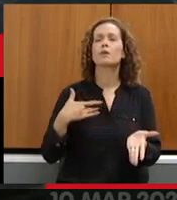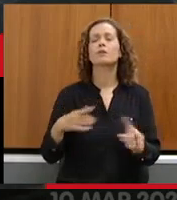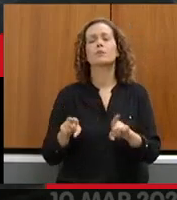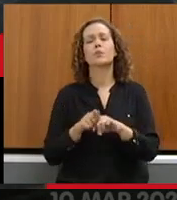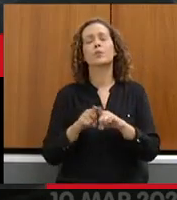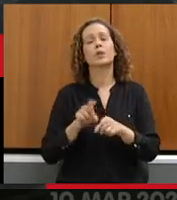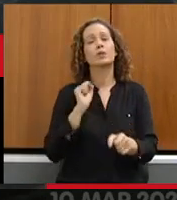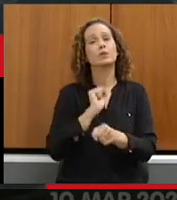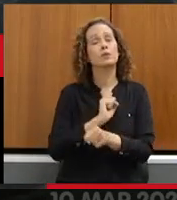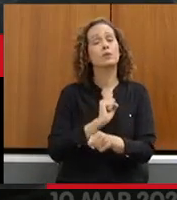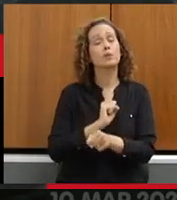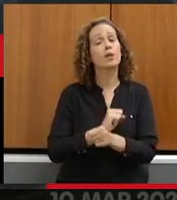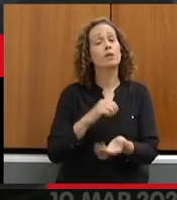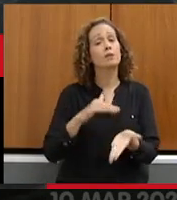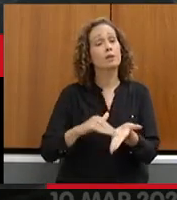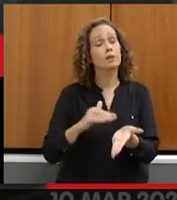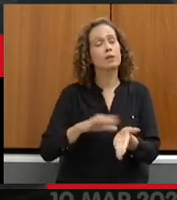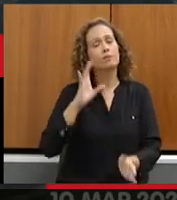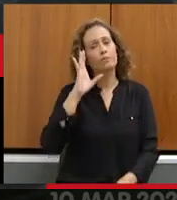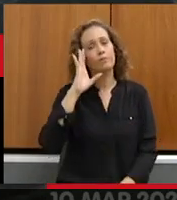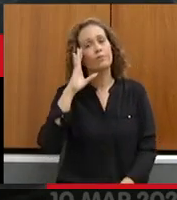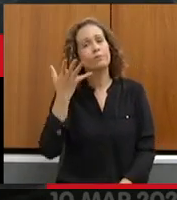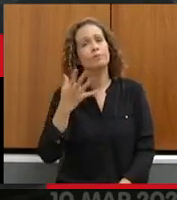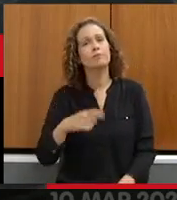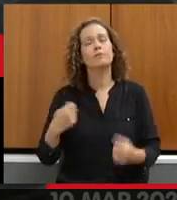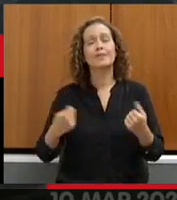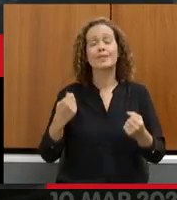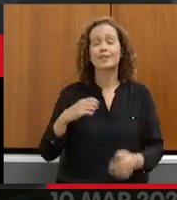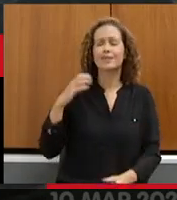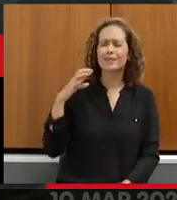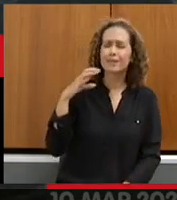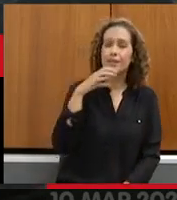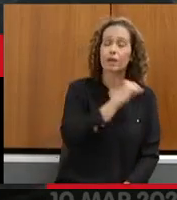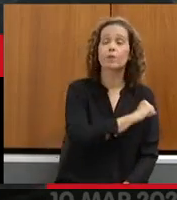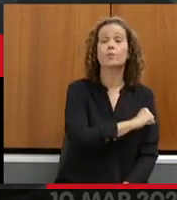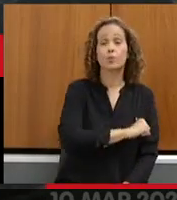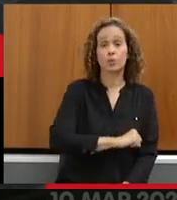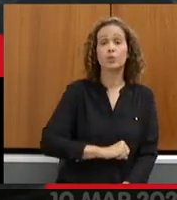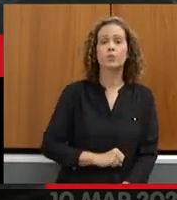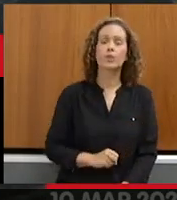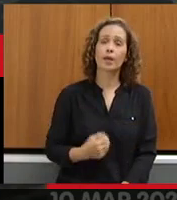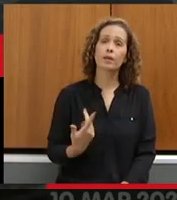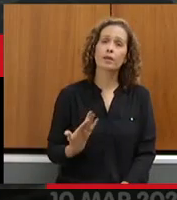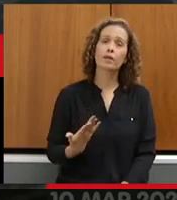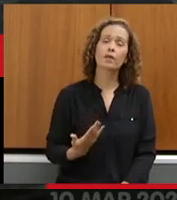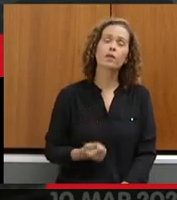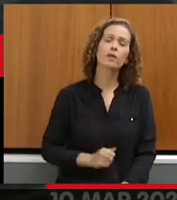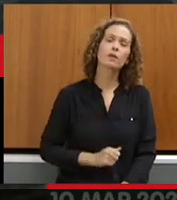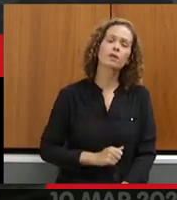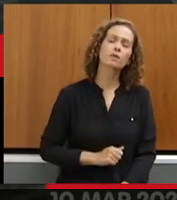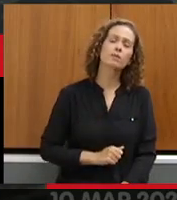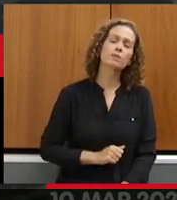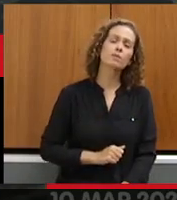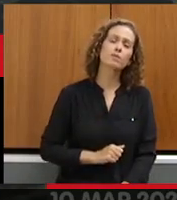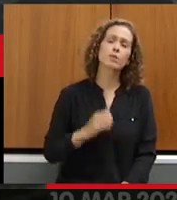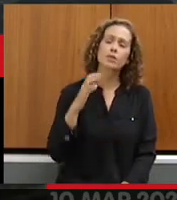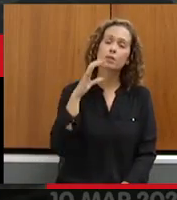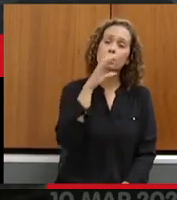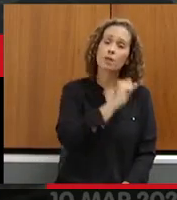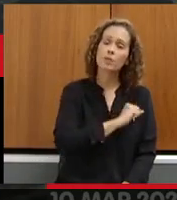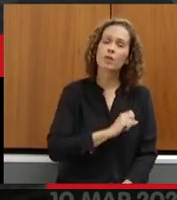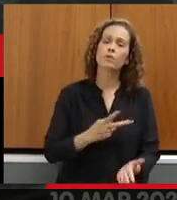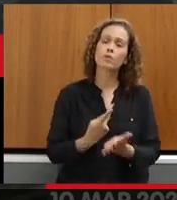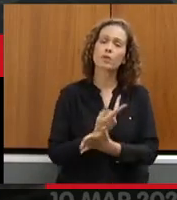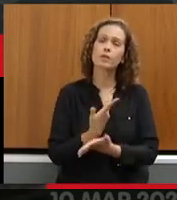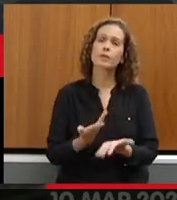espero secretário que essa decisão seja tomada mais rápido possível e que a solução seja o mais breve volto a